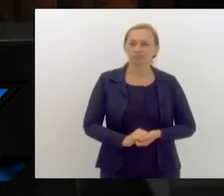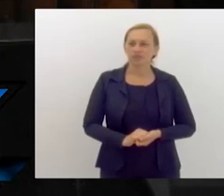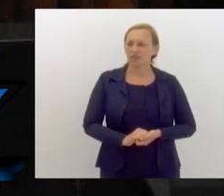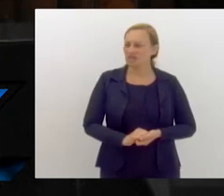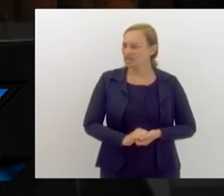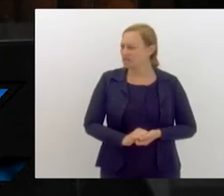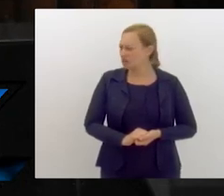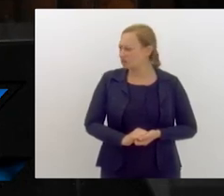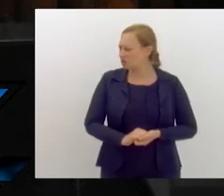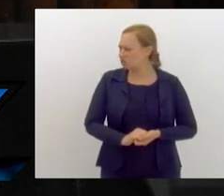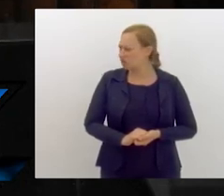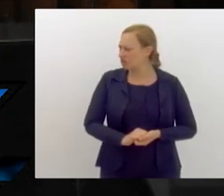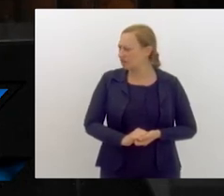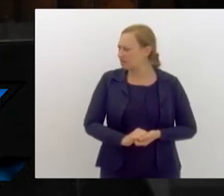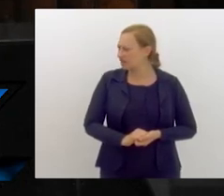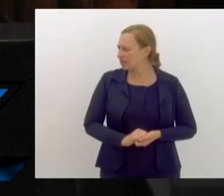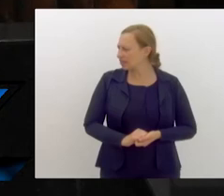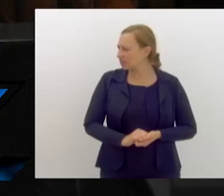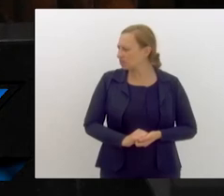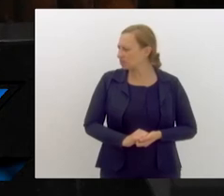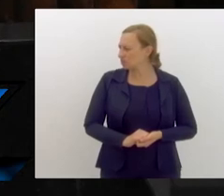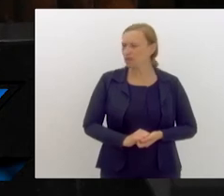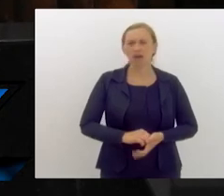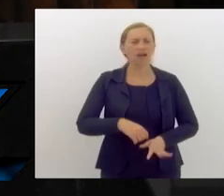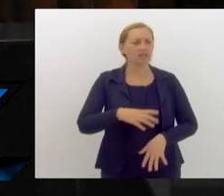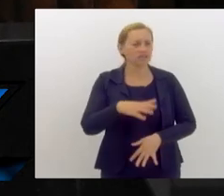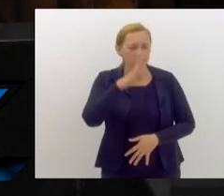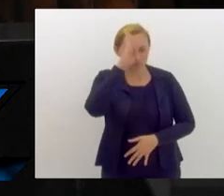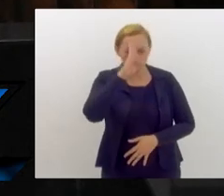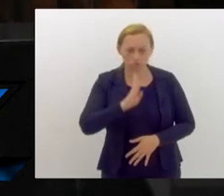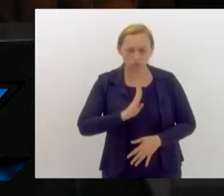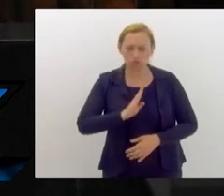de uma discussão no Supremo Tribunal Federal